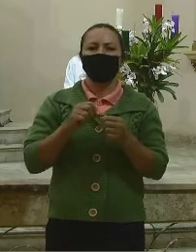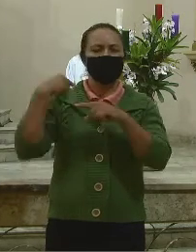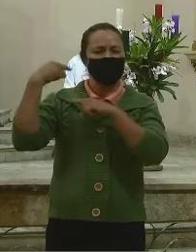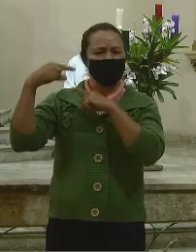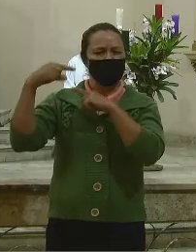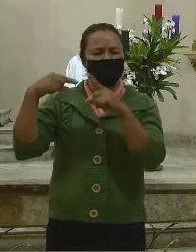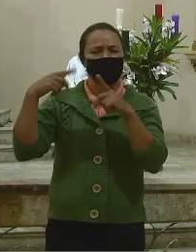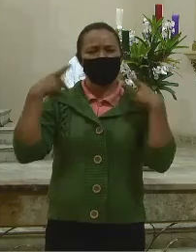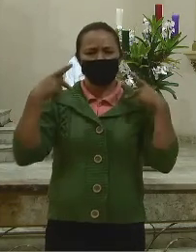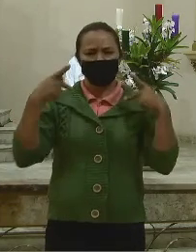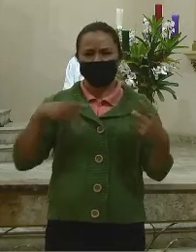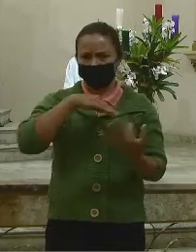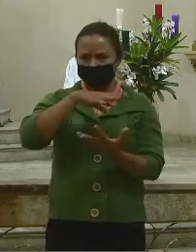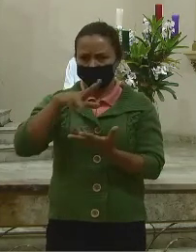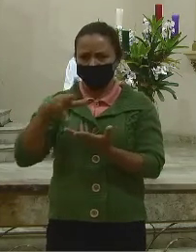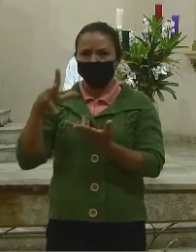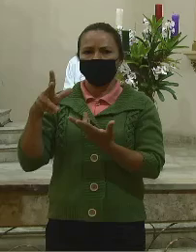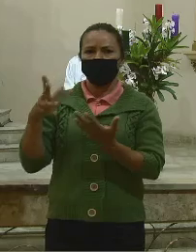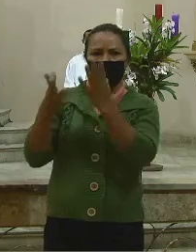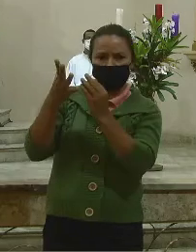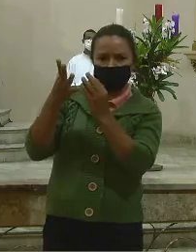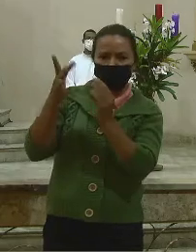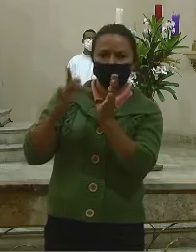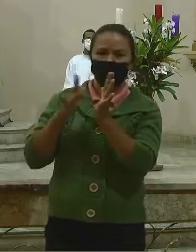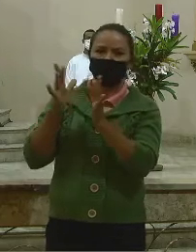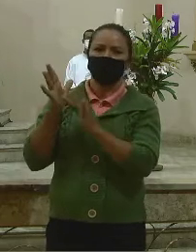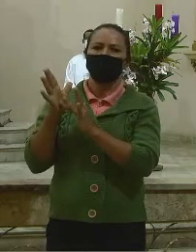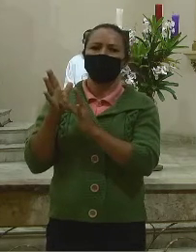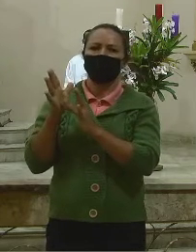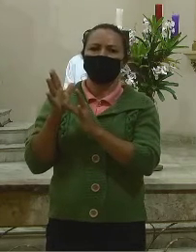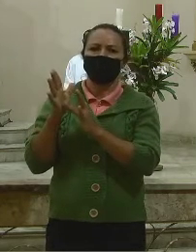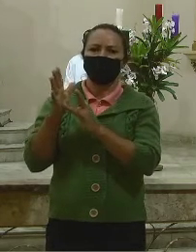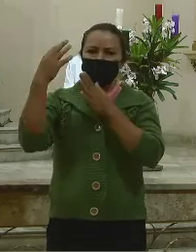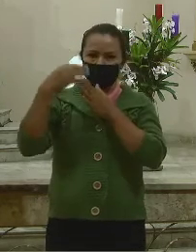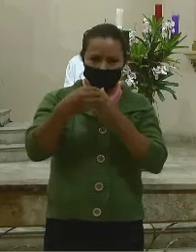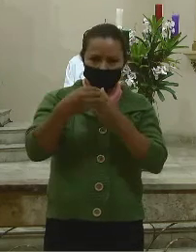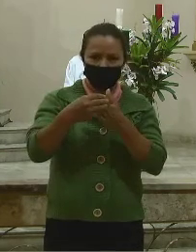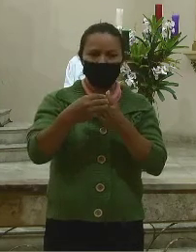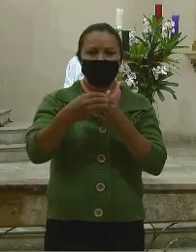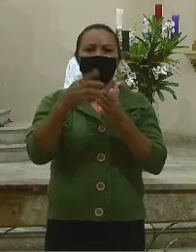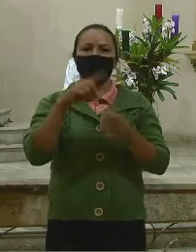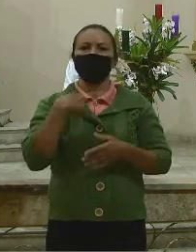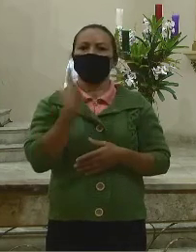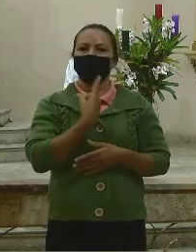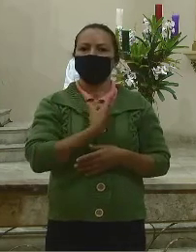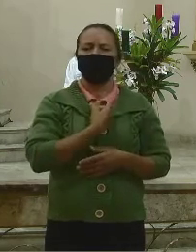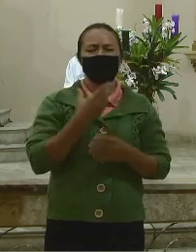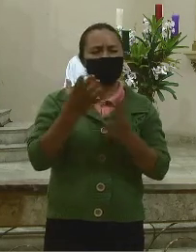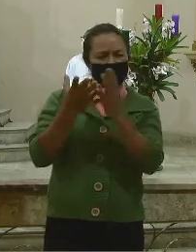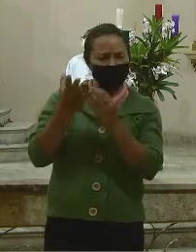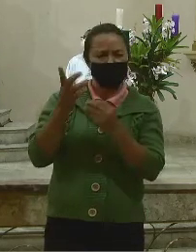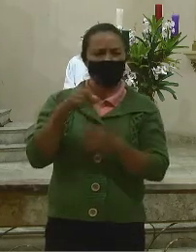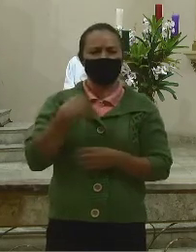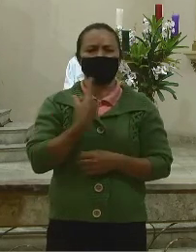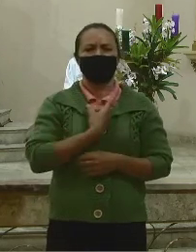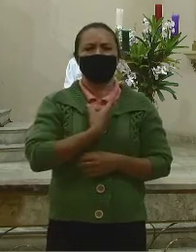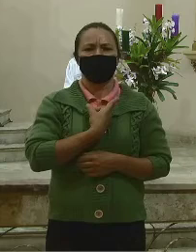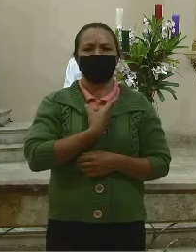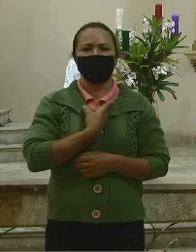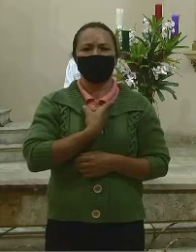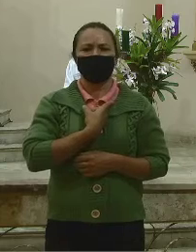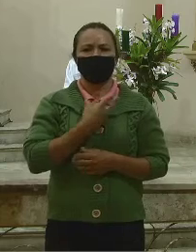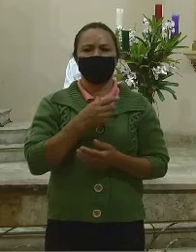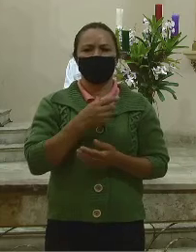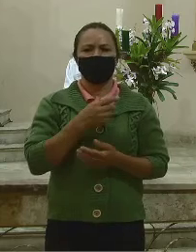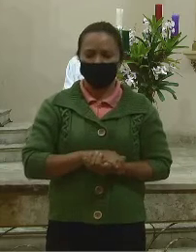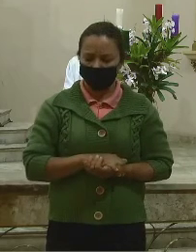humanidade. O exemplo dele deve ser seguido por nós de uma forma intensa. Saber respeitar